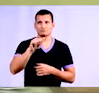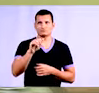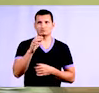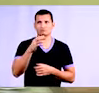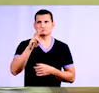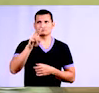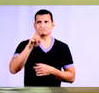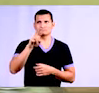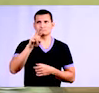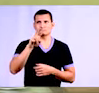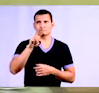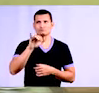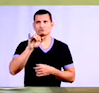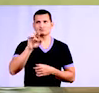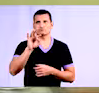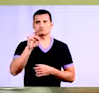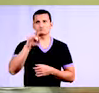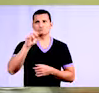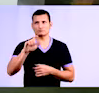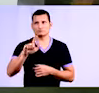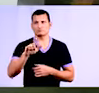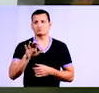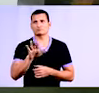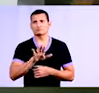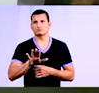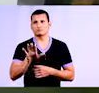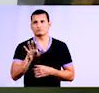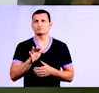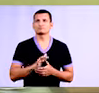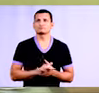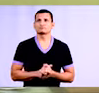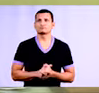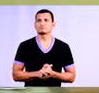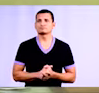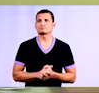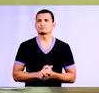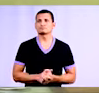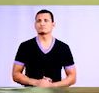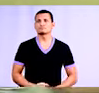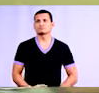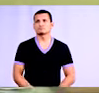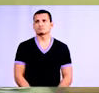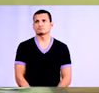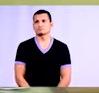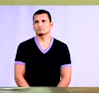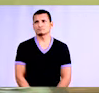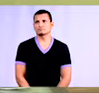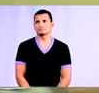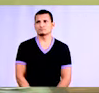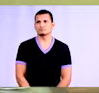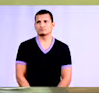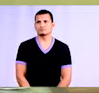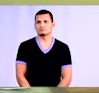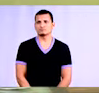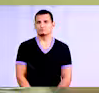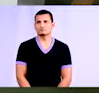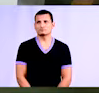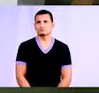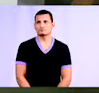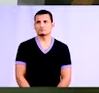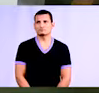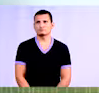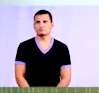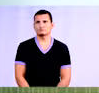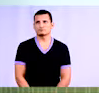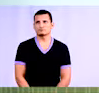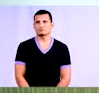memória virtual, que seria o disco rígido, né? Isso. Então, eu estou lançando isso para os alunos, então, aqui no chat, responder esse desafio.